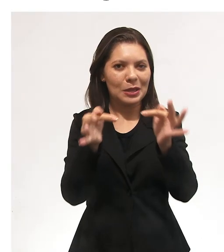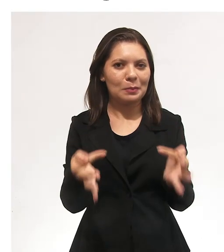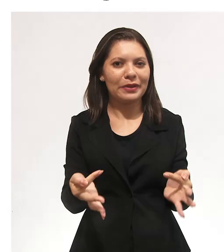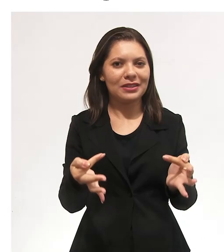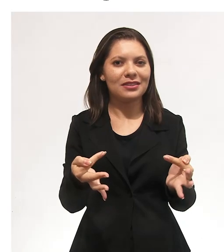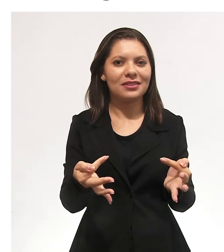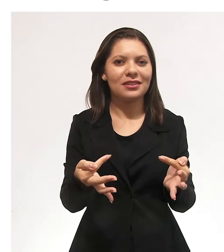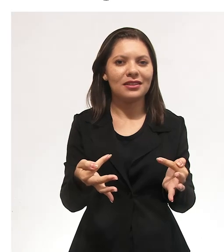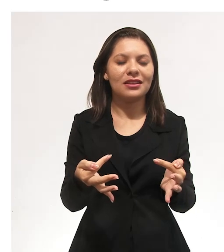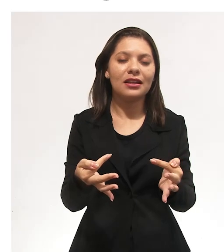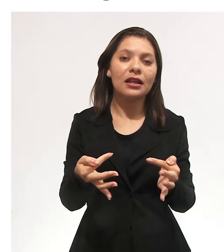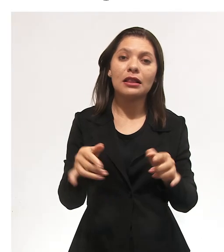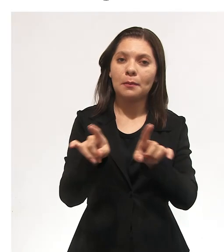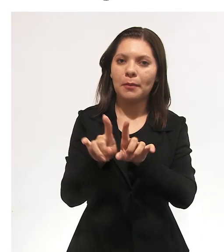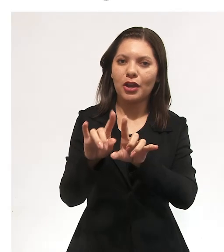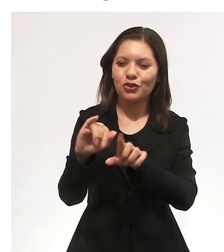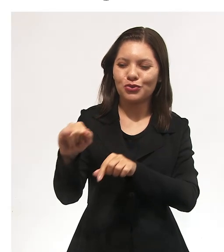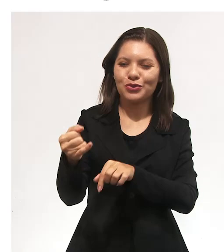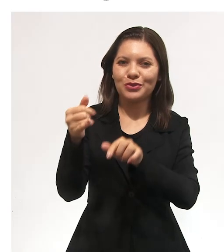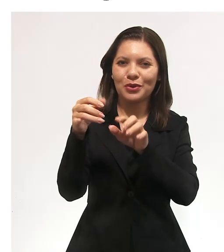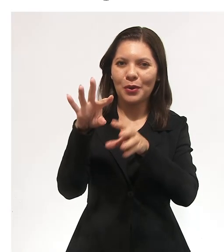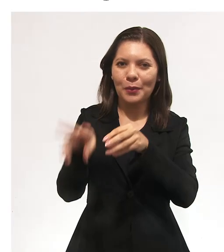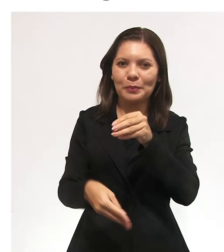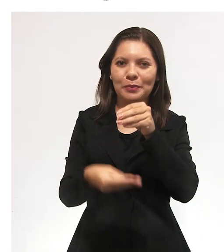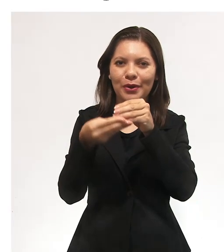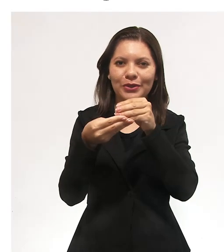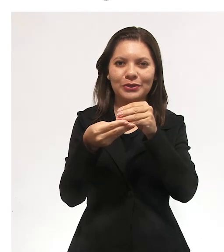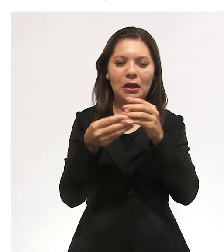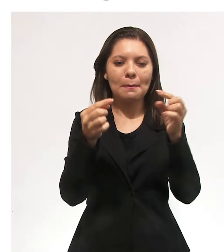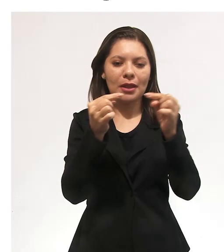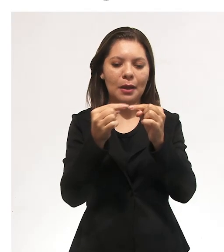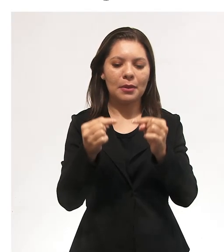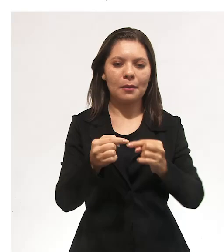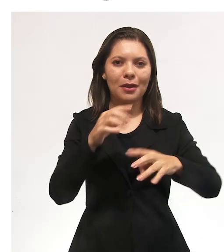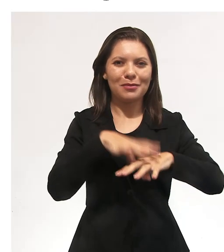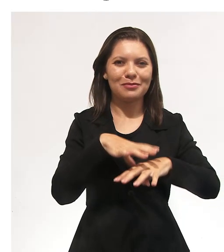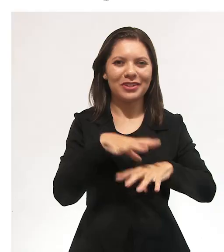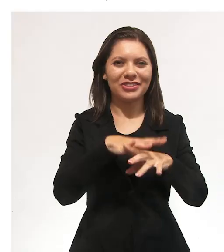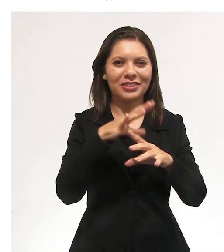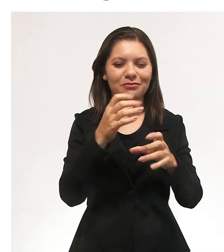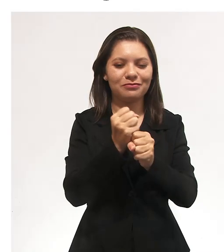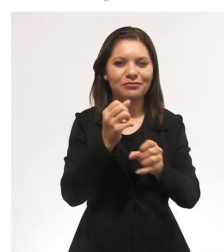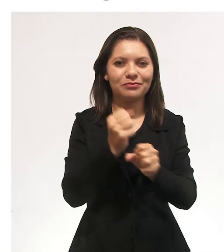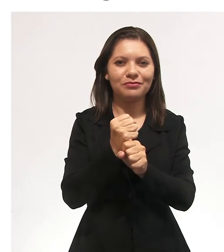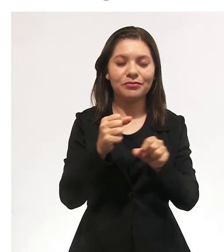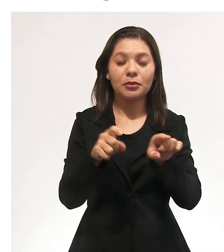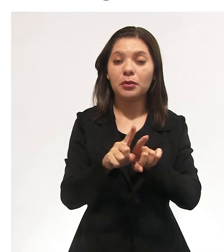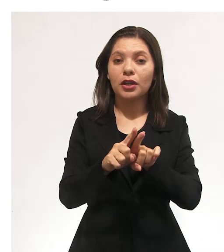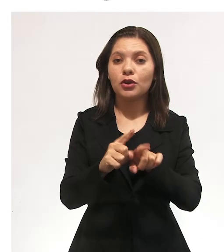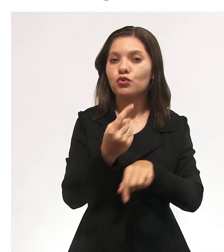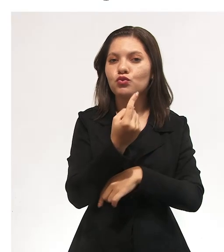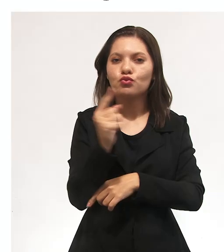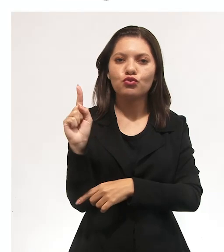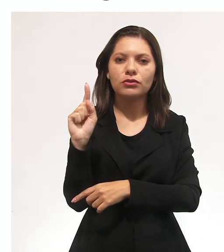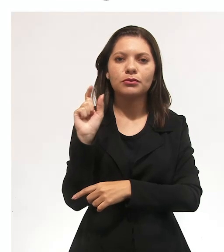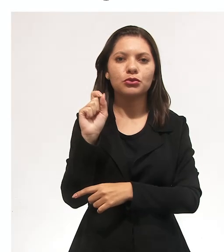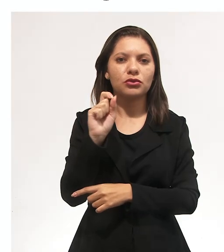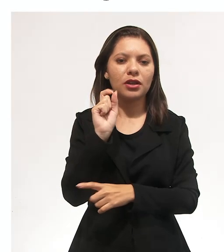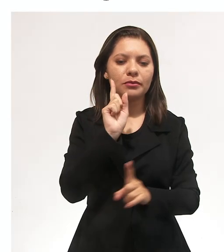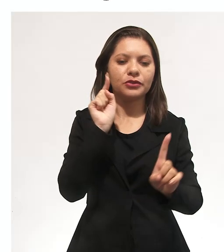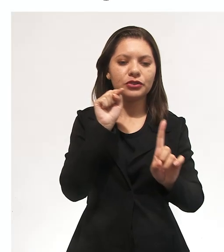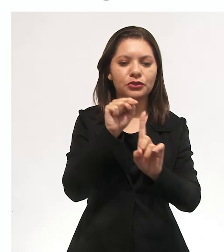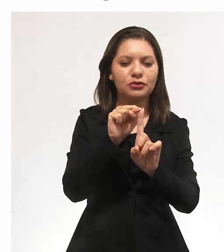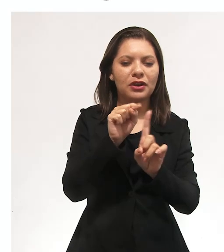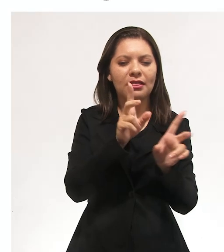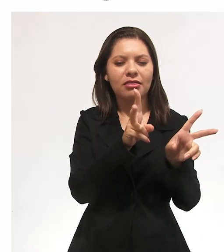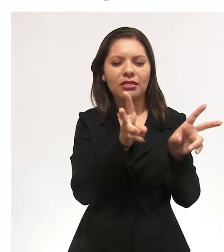e composta na resolução de problemas. E, por fim, o quarto objetivo é reconhecer e diferenciar os